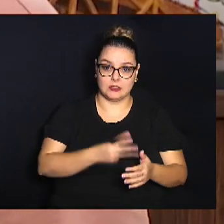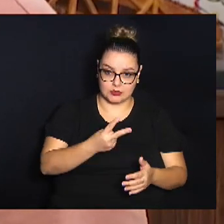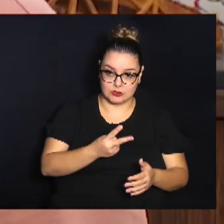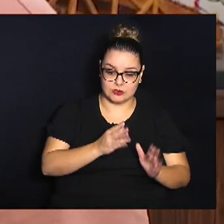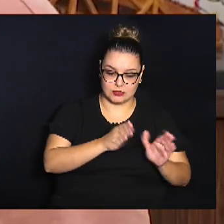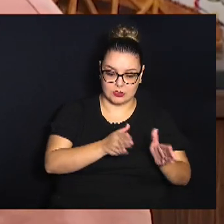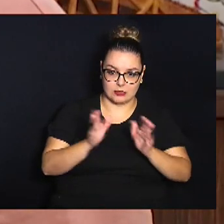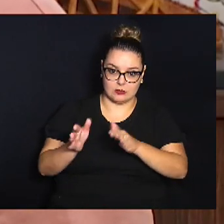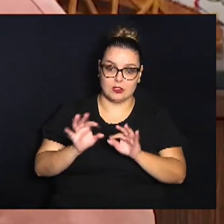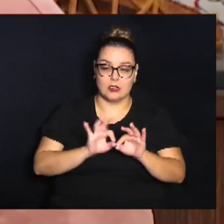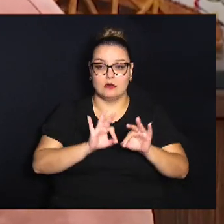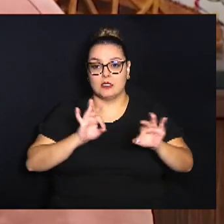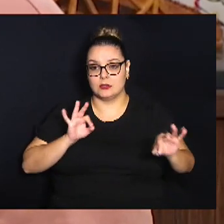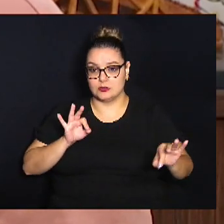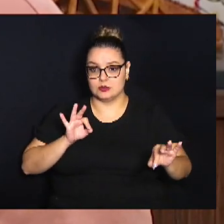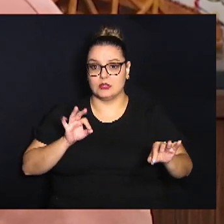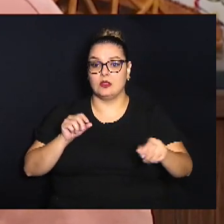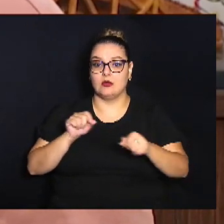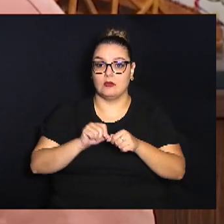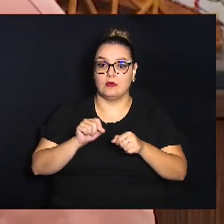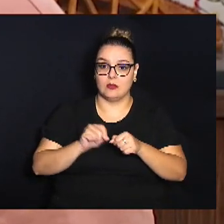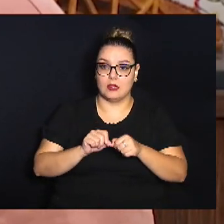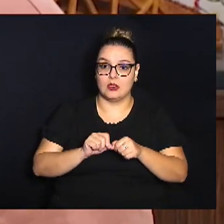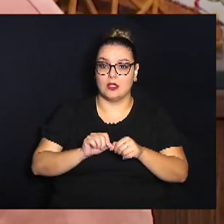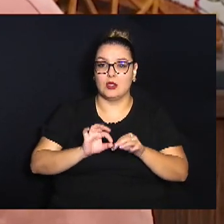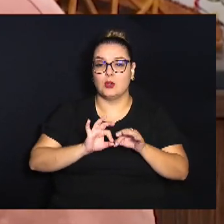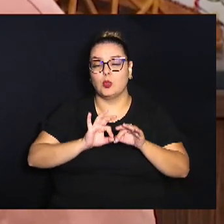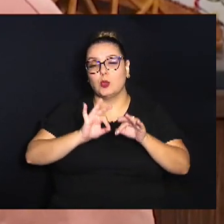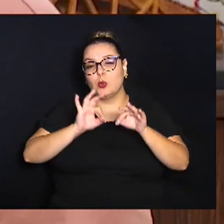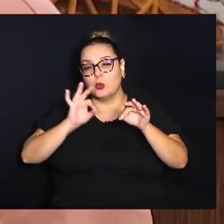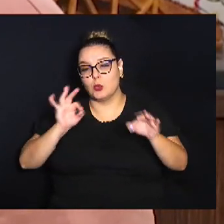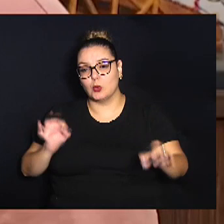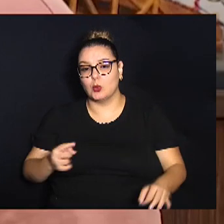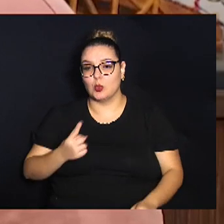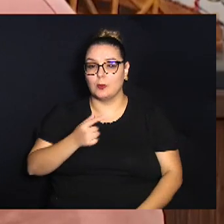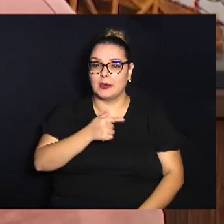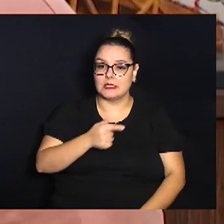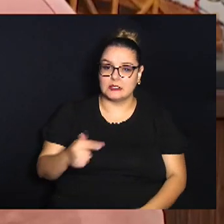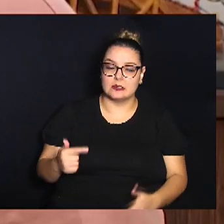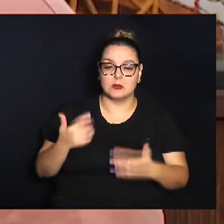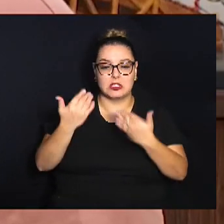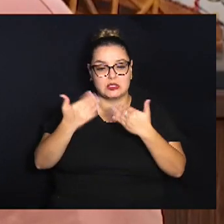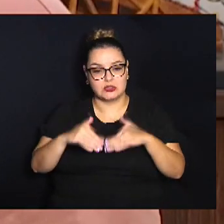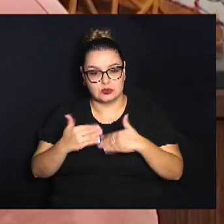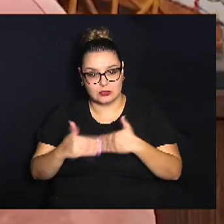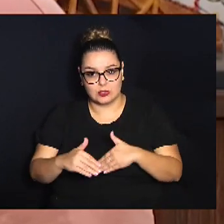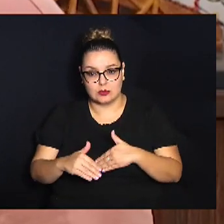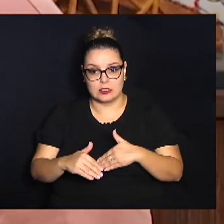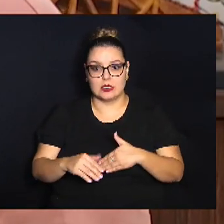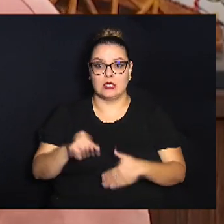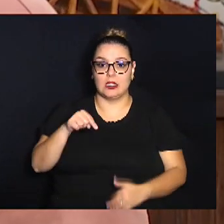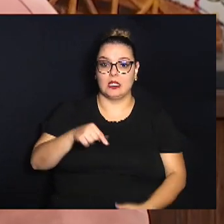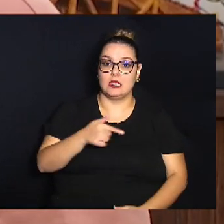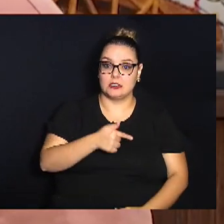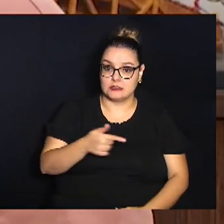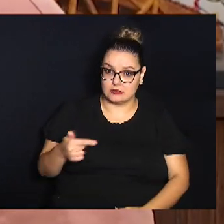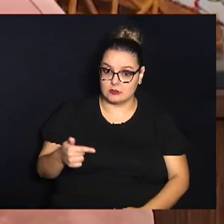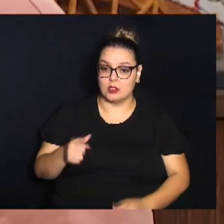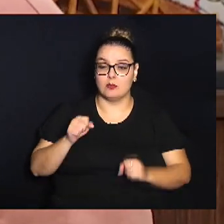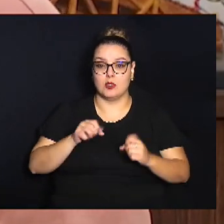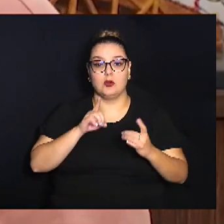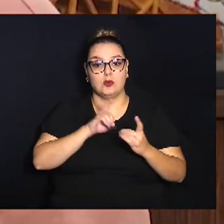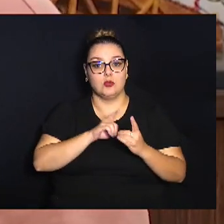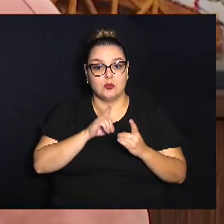feitas à distância, elas são fases muito longas, elas têm 1 semana de prova. Essa semana você pode fazer consulta,